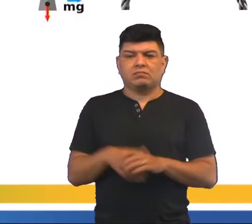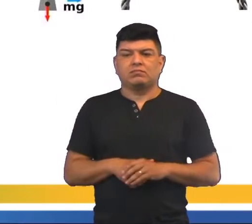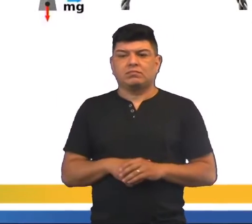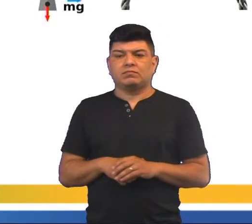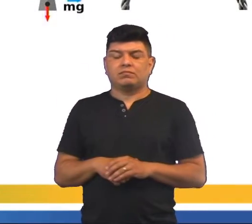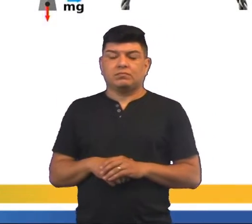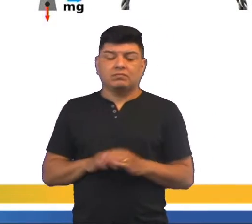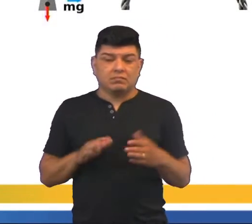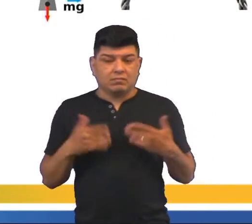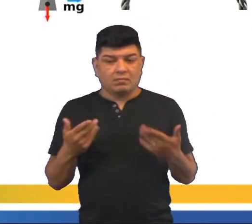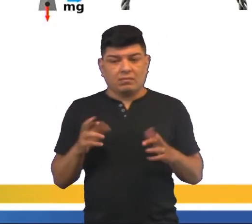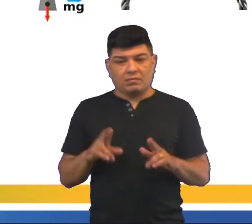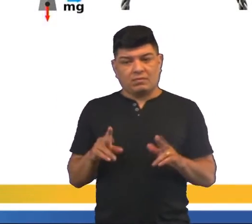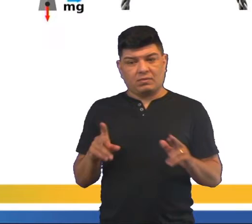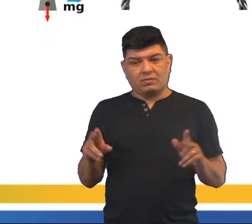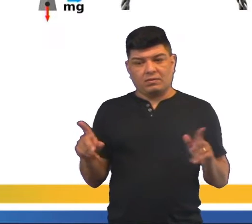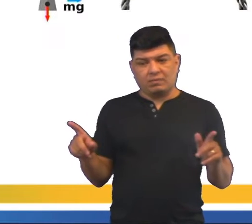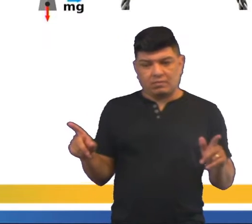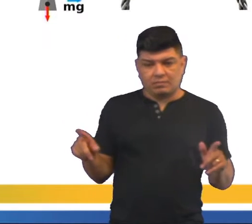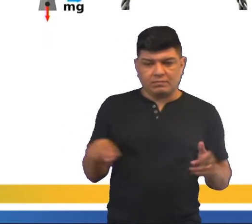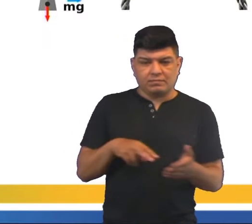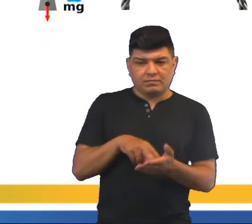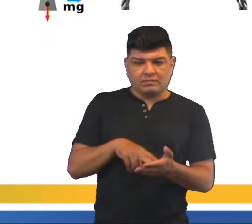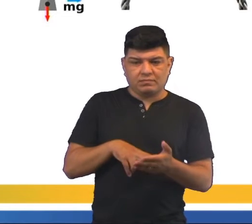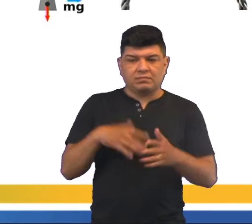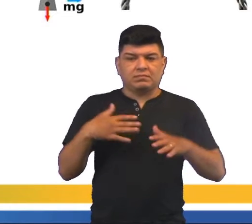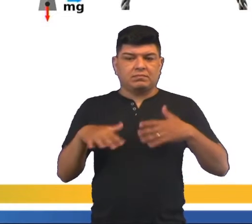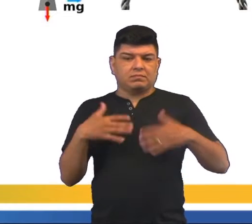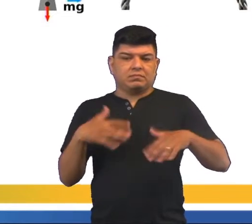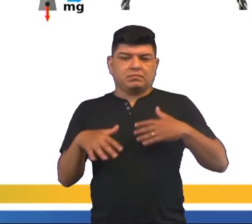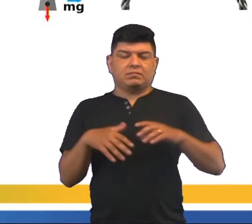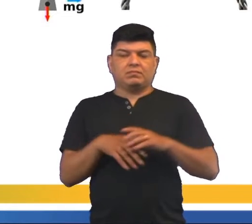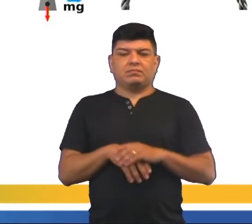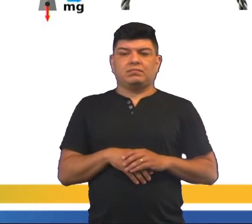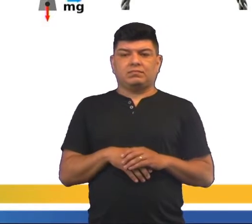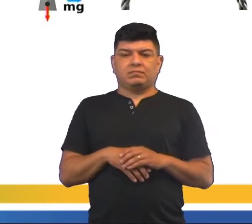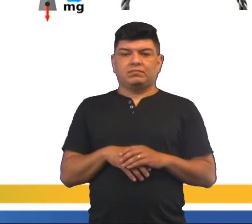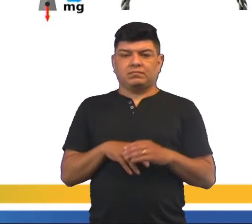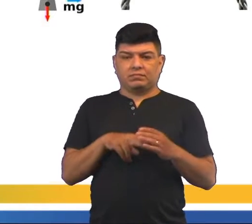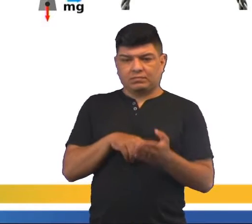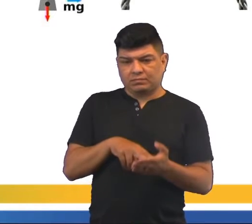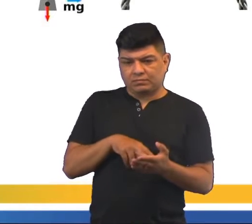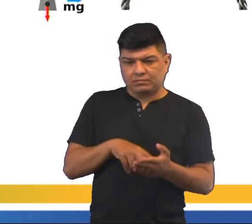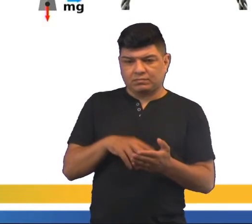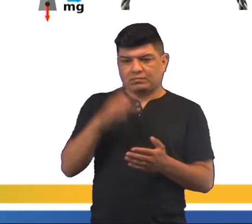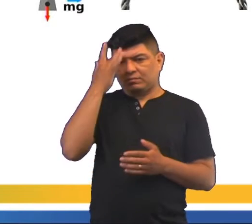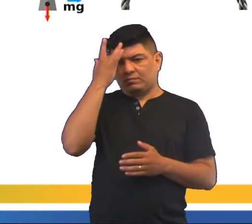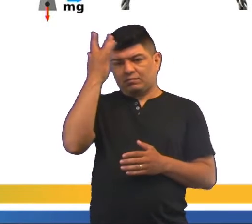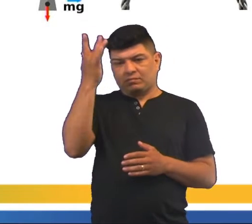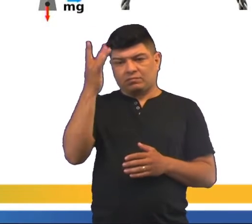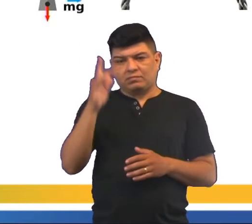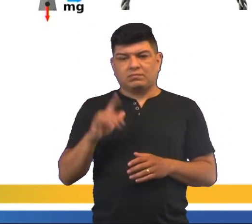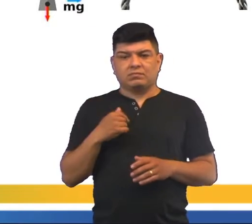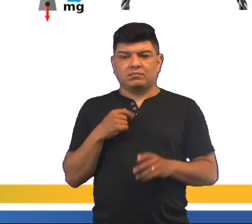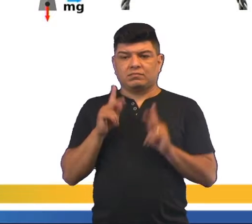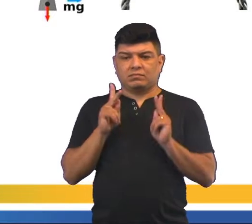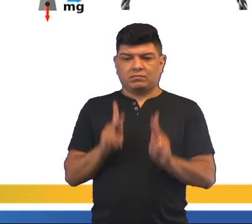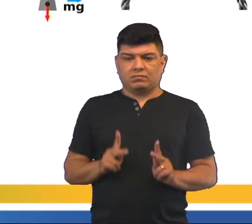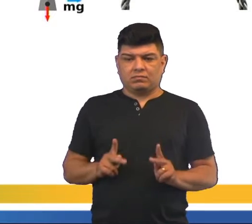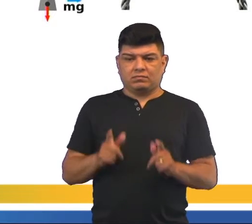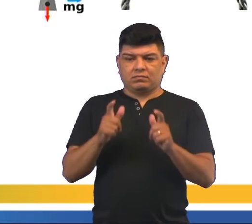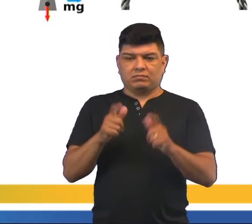E aí qual que é a diferença da fixa para móvel a fixa Ela Vai facilitar o posicionamento